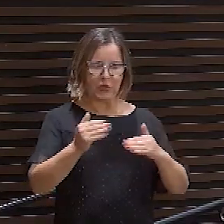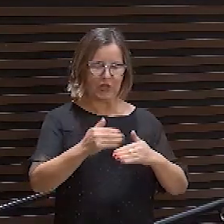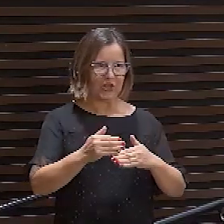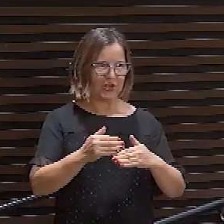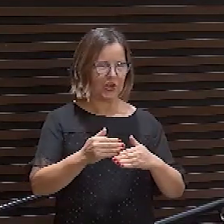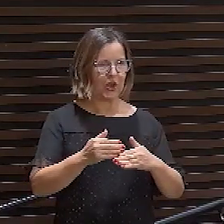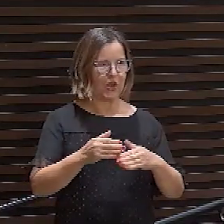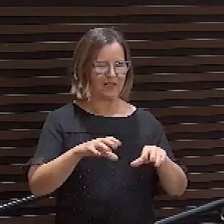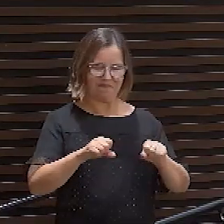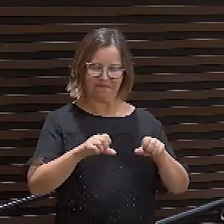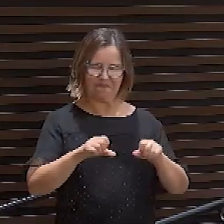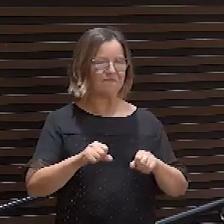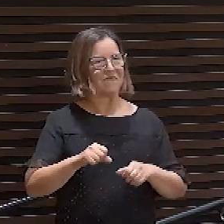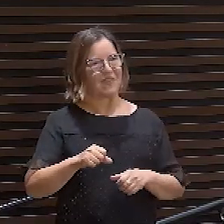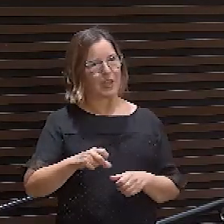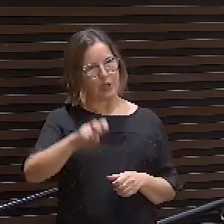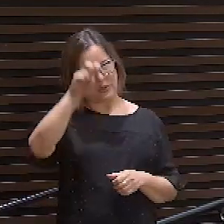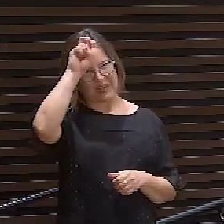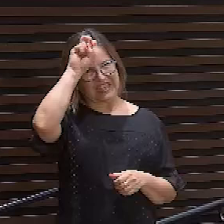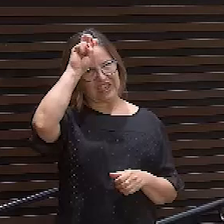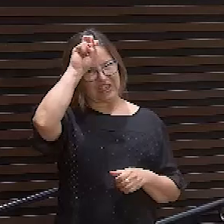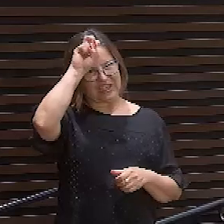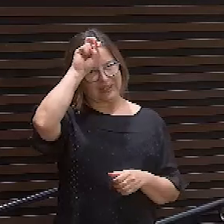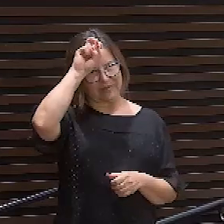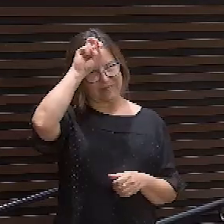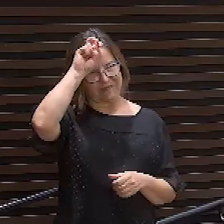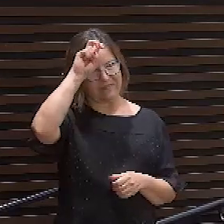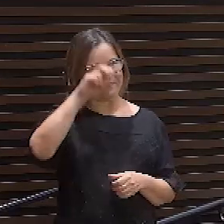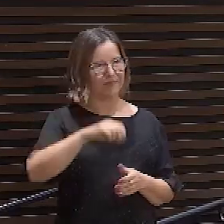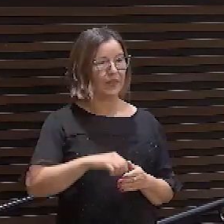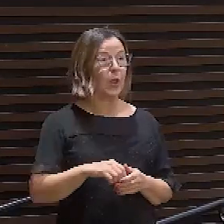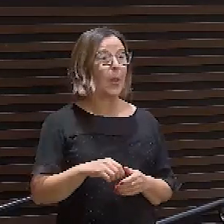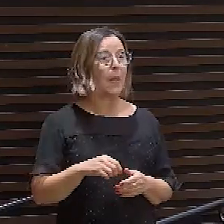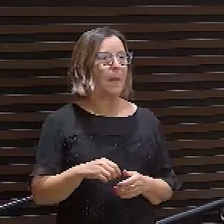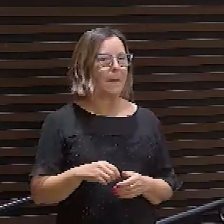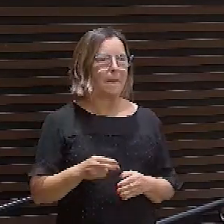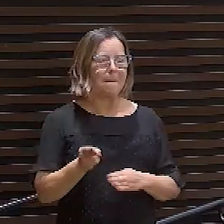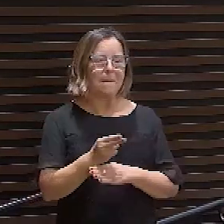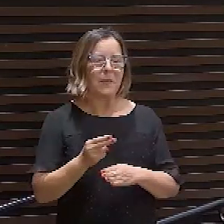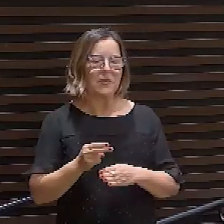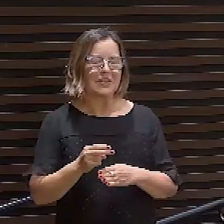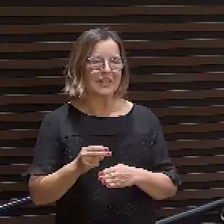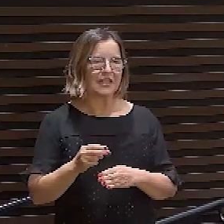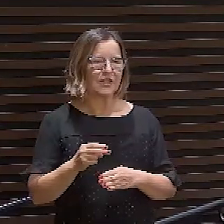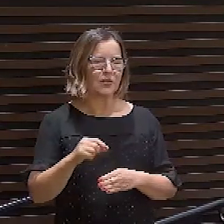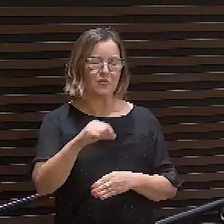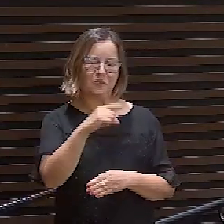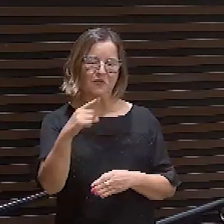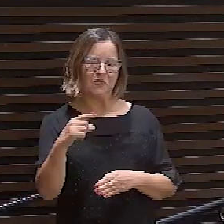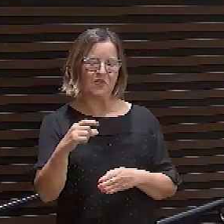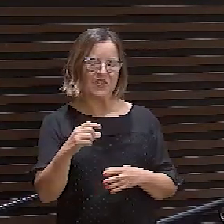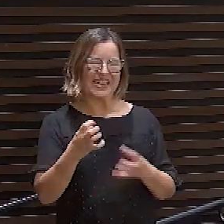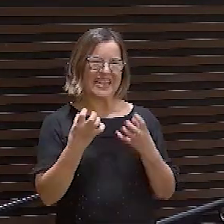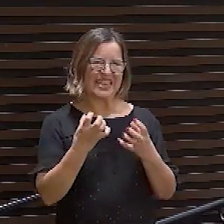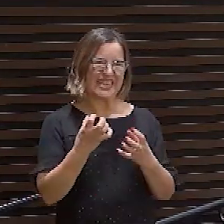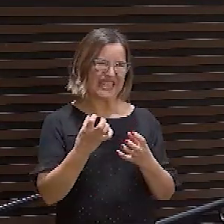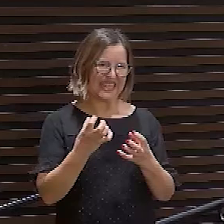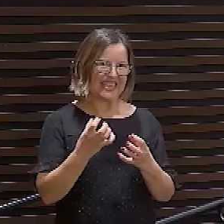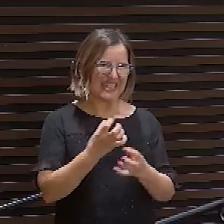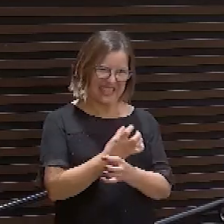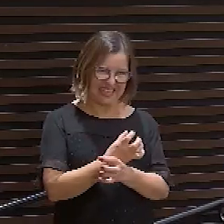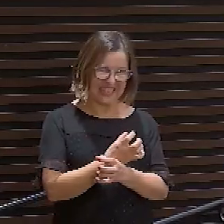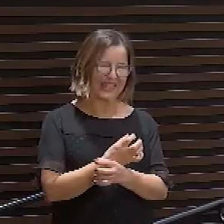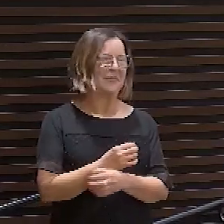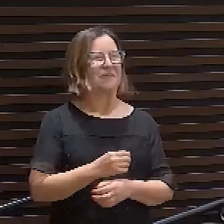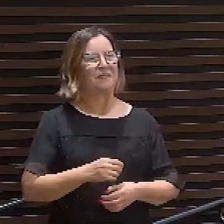buscando palha, porque agora Faraó tirou a palha para construir,